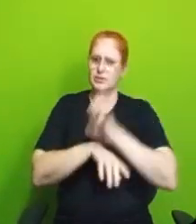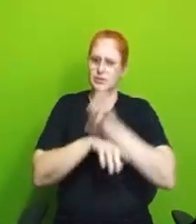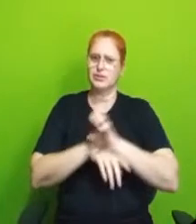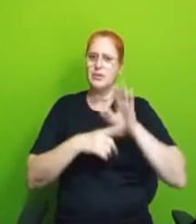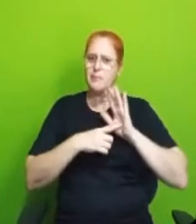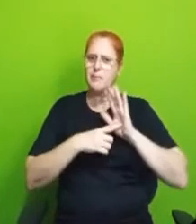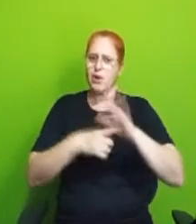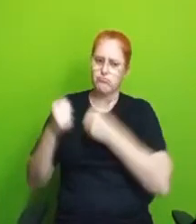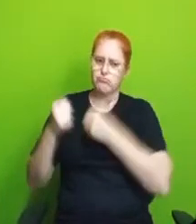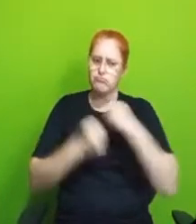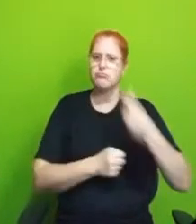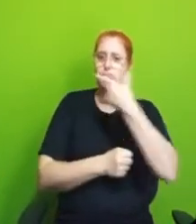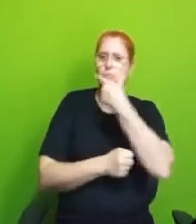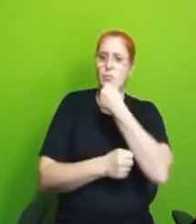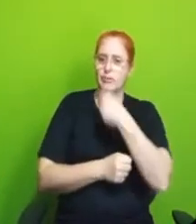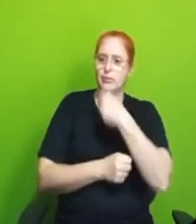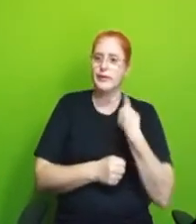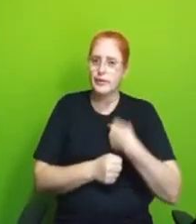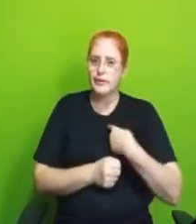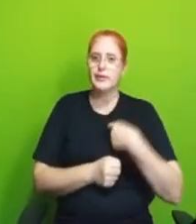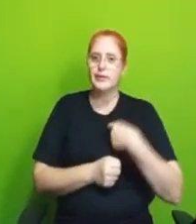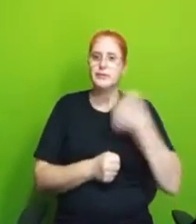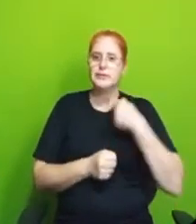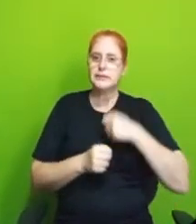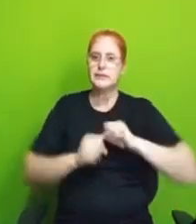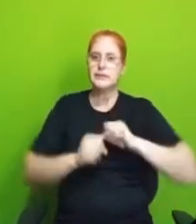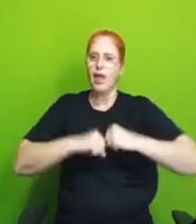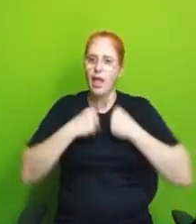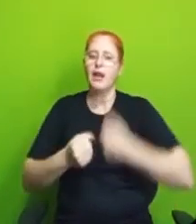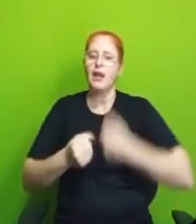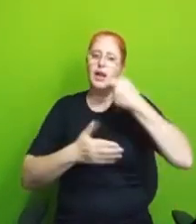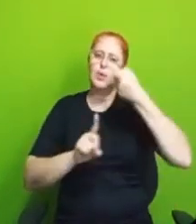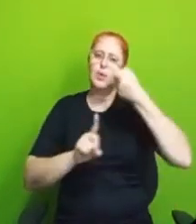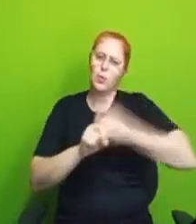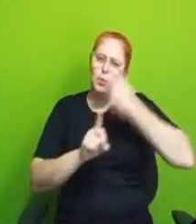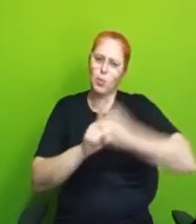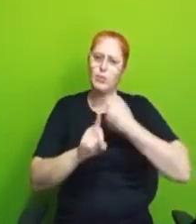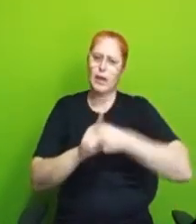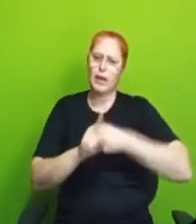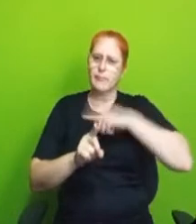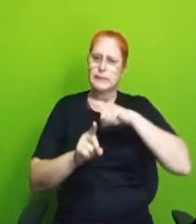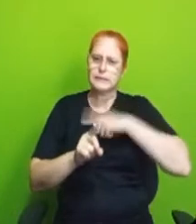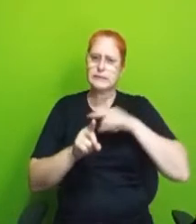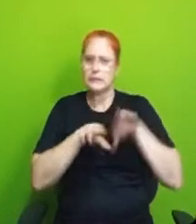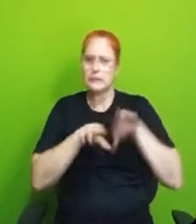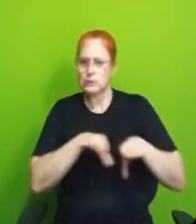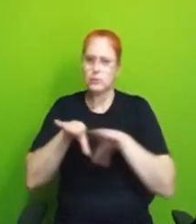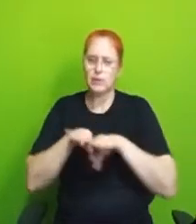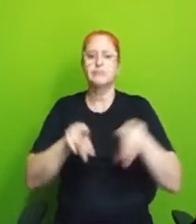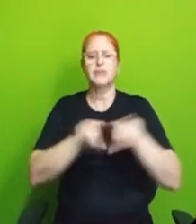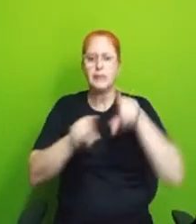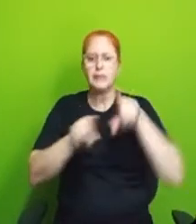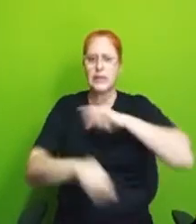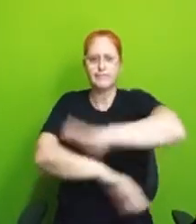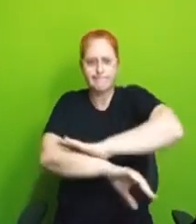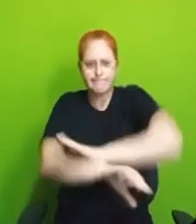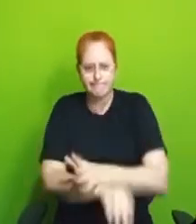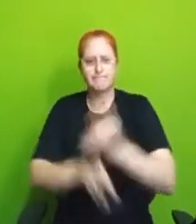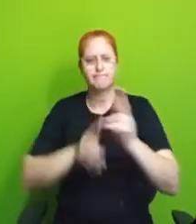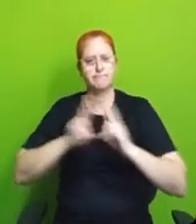nós, mulheres, disputamos, né, para que deixe de ser. Da mesma maneira que expressa o racismo, né, como também uma relação